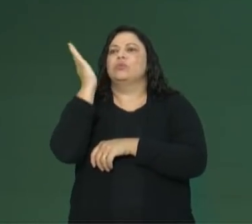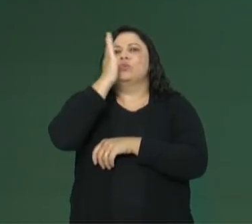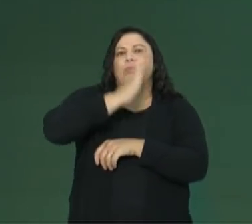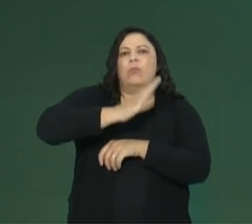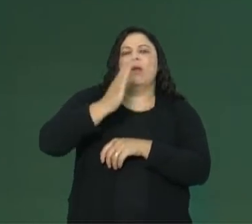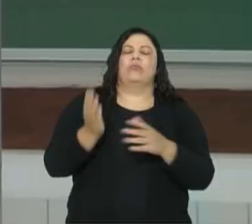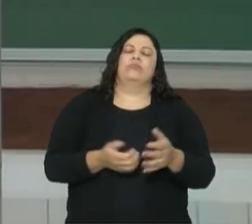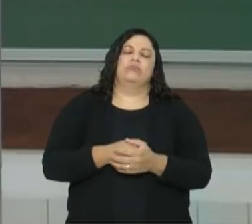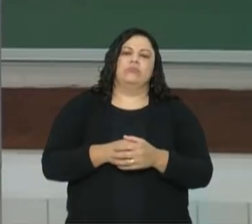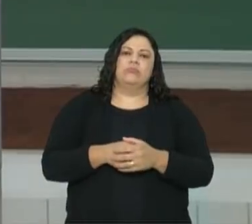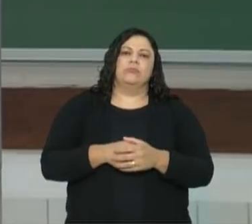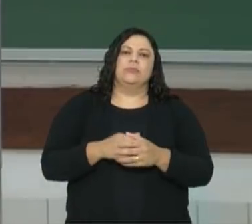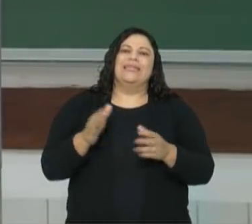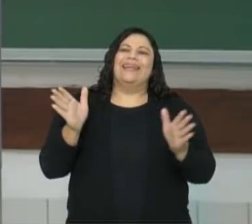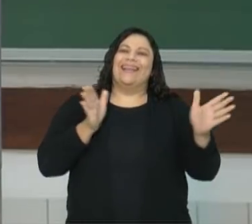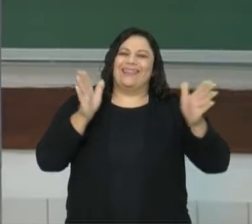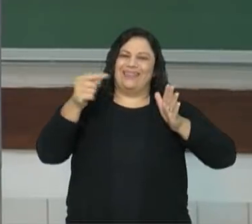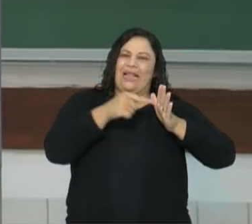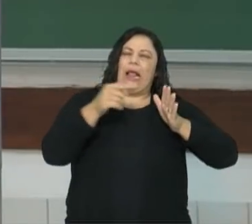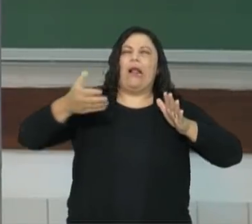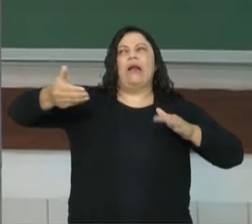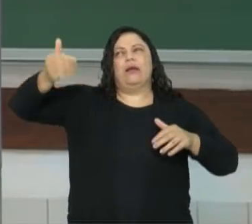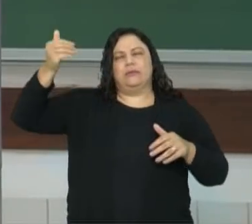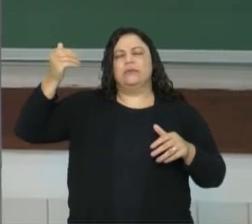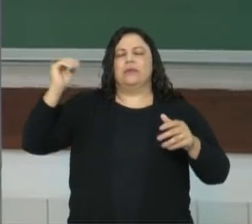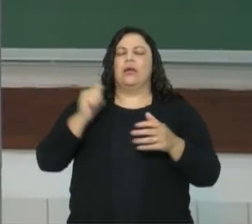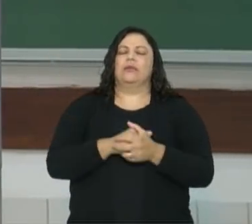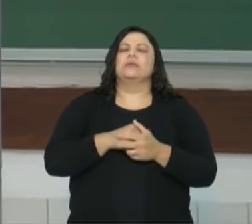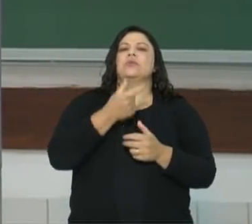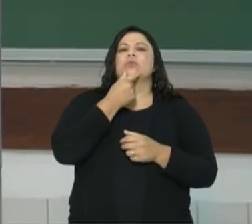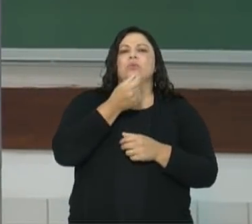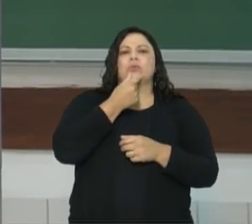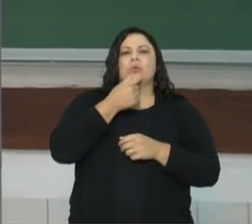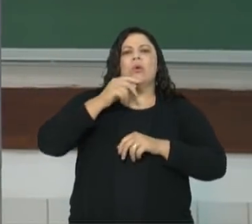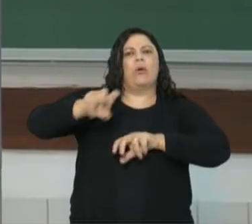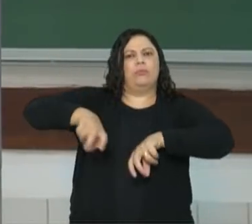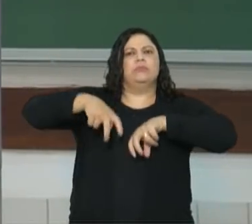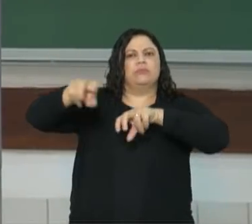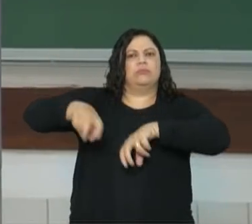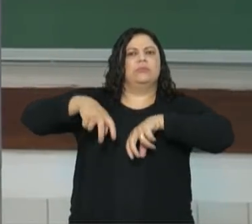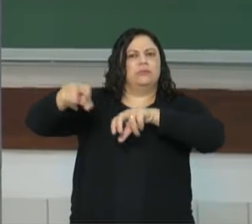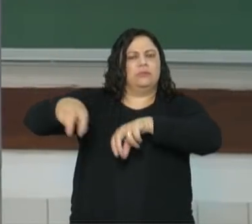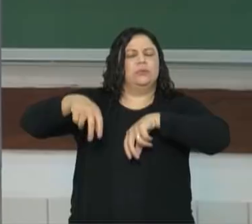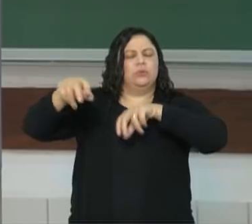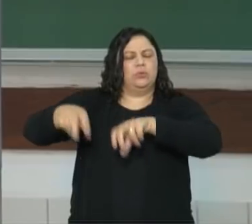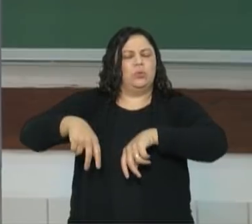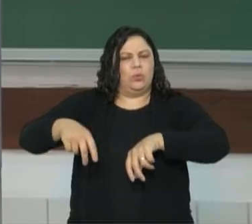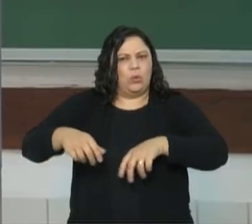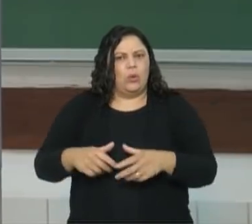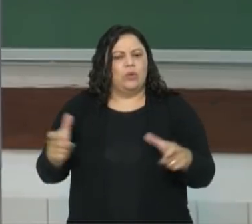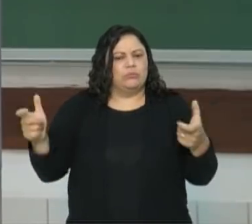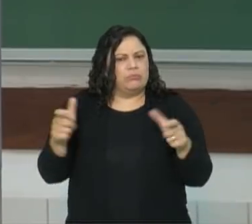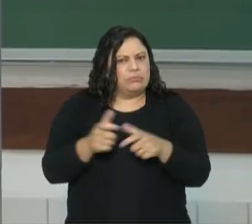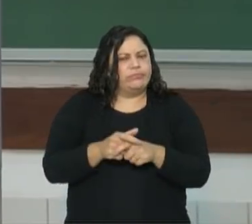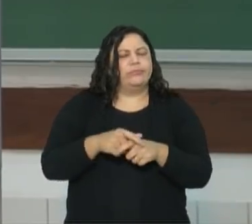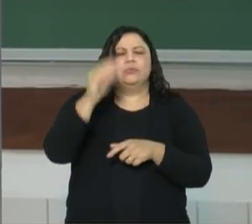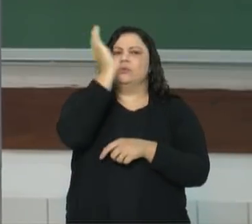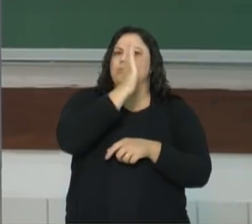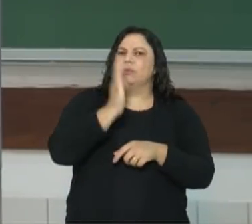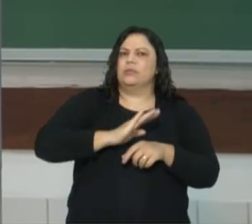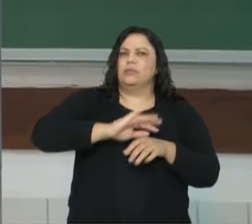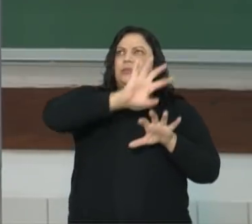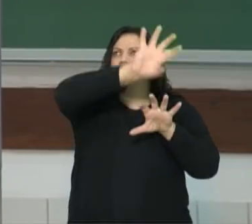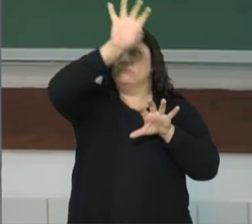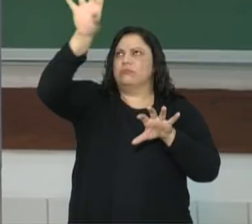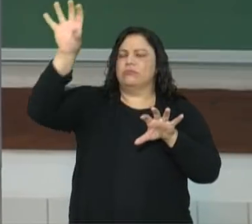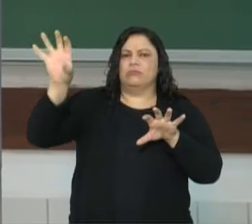Jeca Tatu, o pessoal dizia que o sertanejo, o morador do interior do Brasil, em todas as regiões, ele